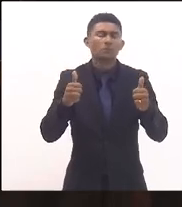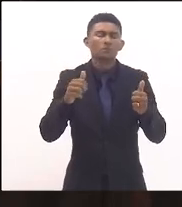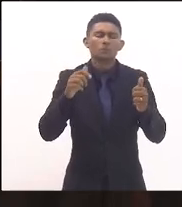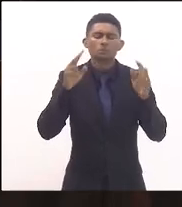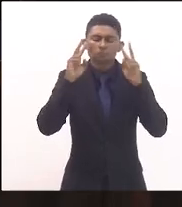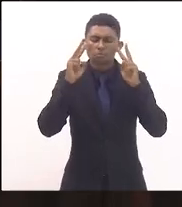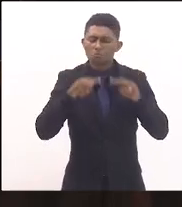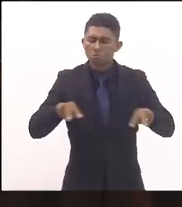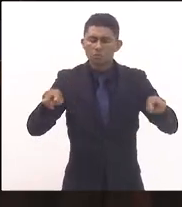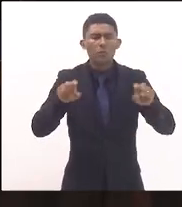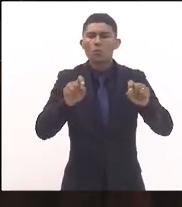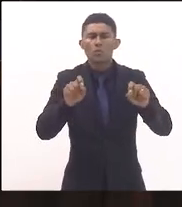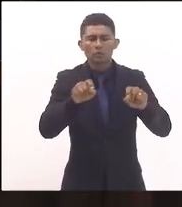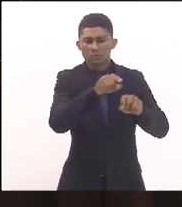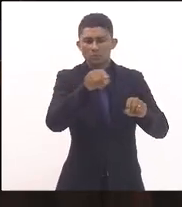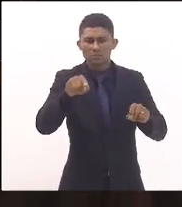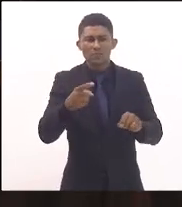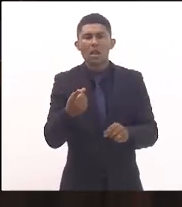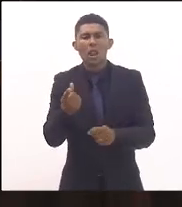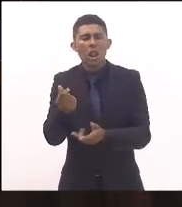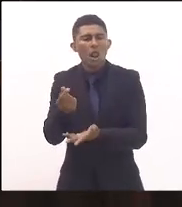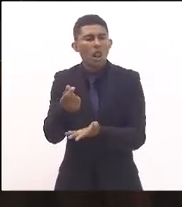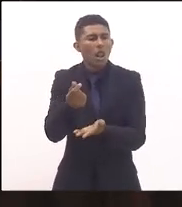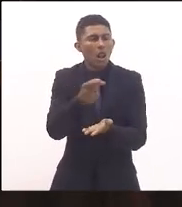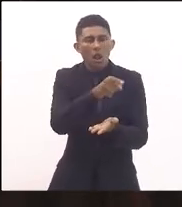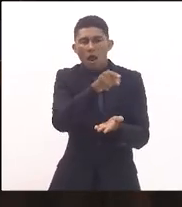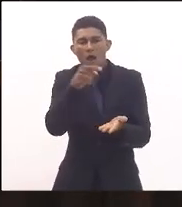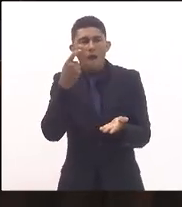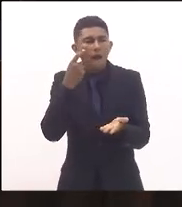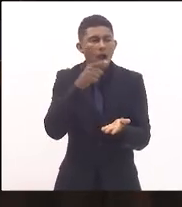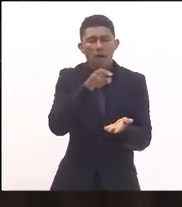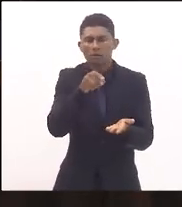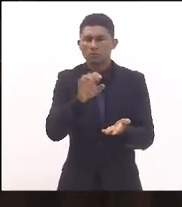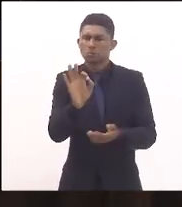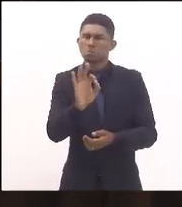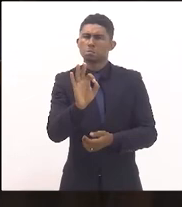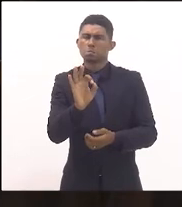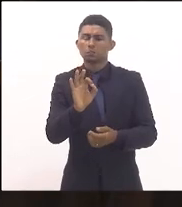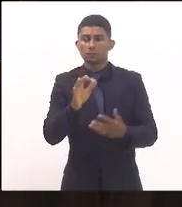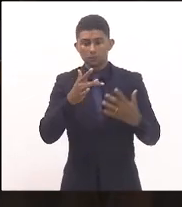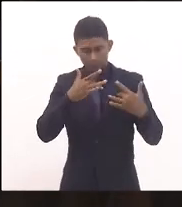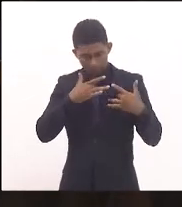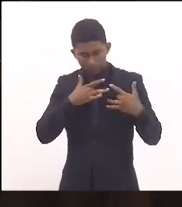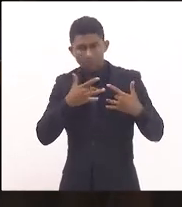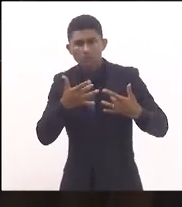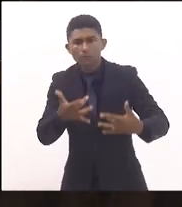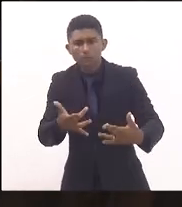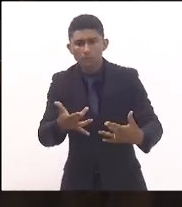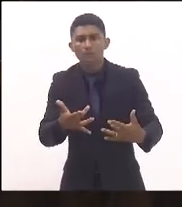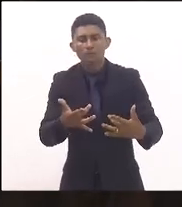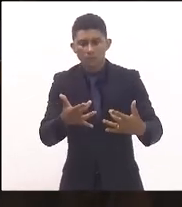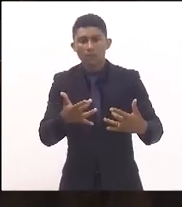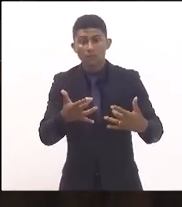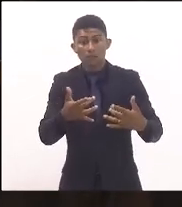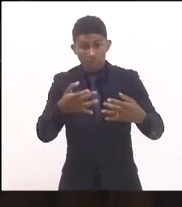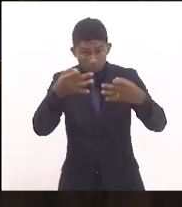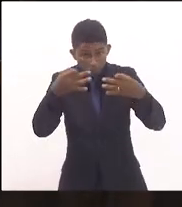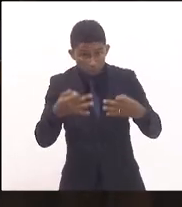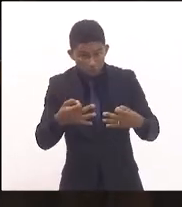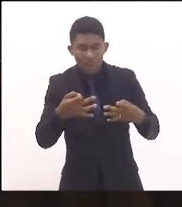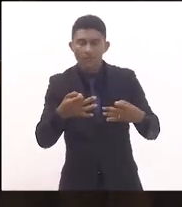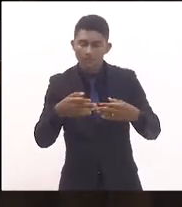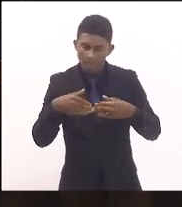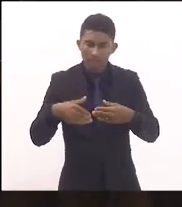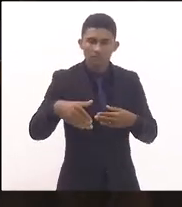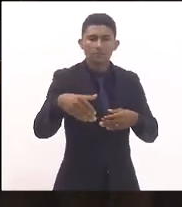a solidariedade é o sempre digo é o caminho da felicidade e quem é a solidário